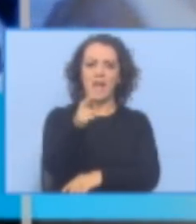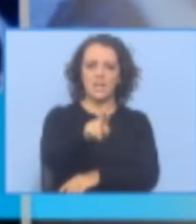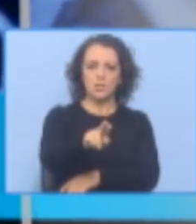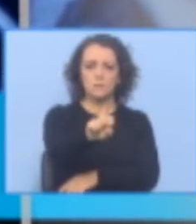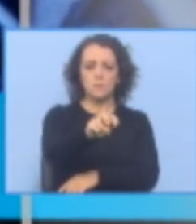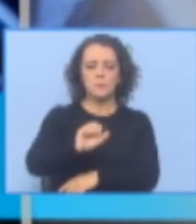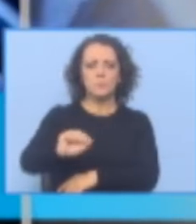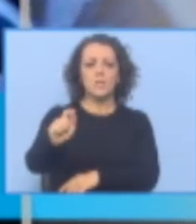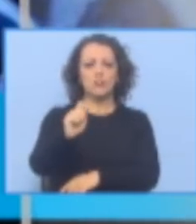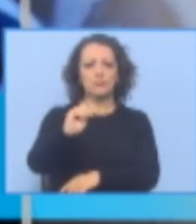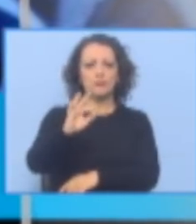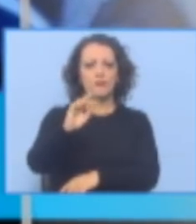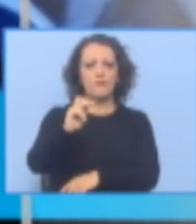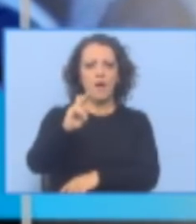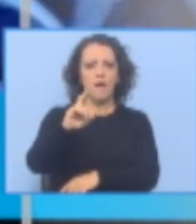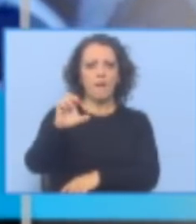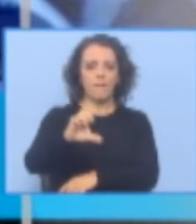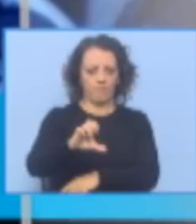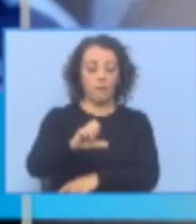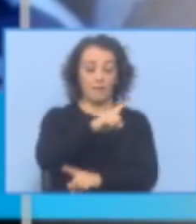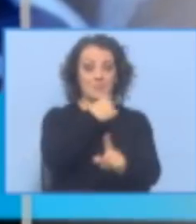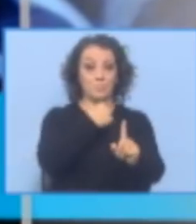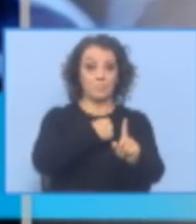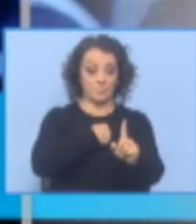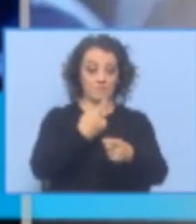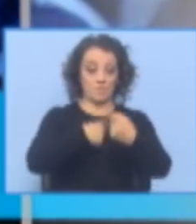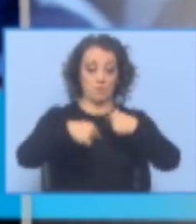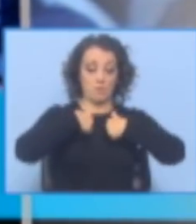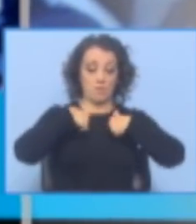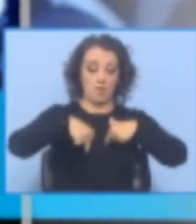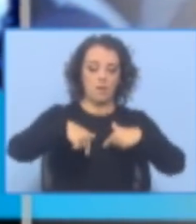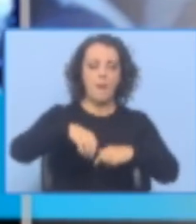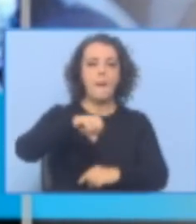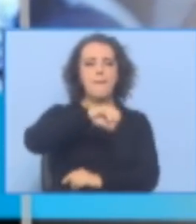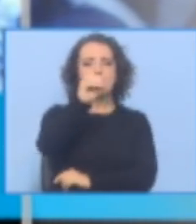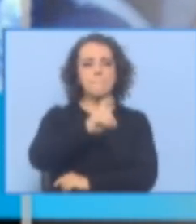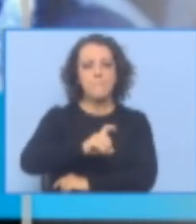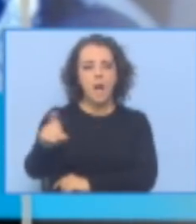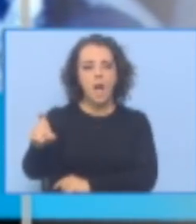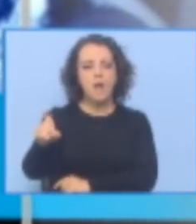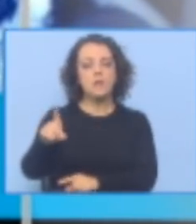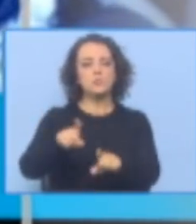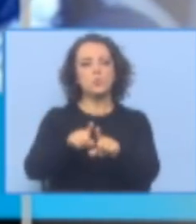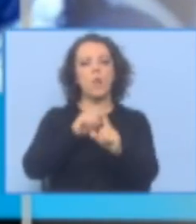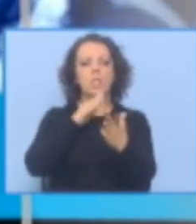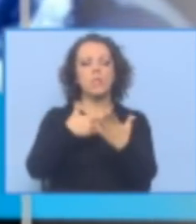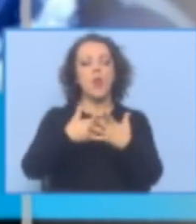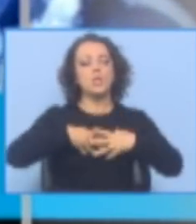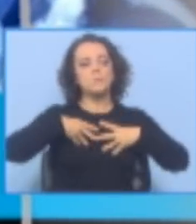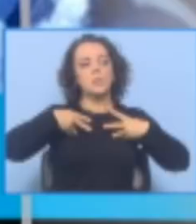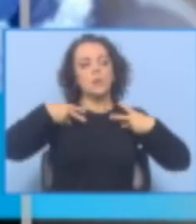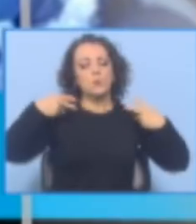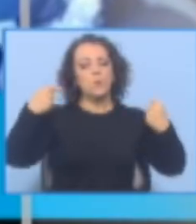Farc. E ele dizia-me que, enquanto para nós aqui a paz tem sobretudo um lado espiritual